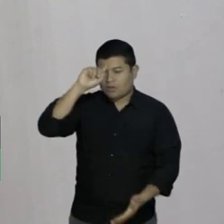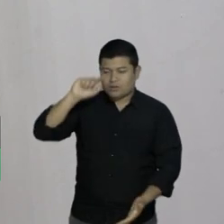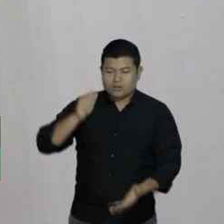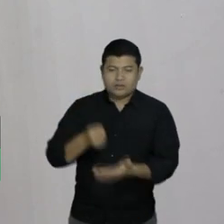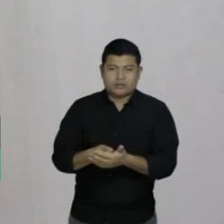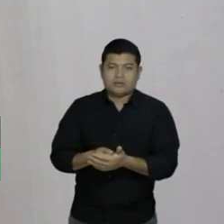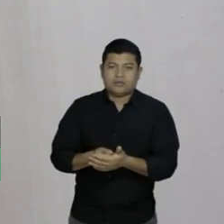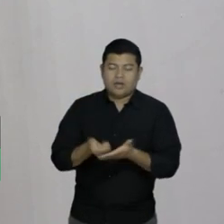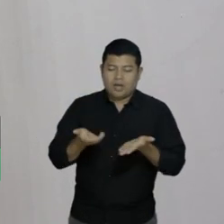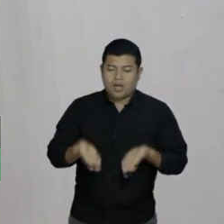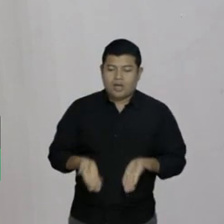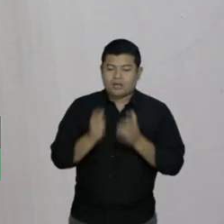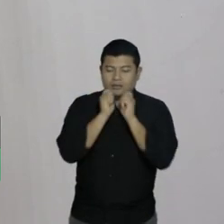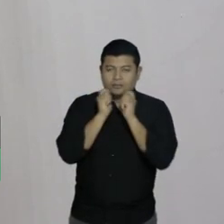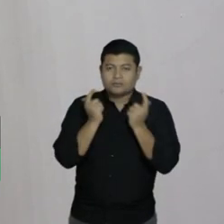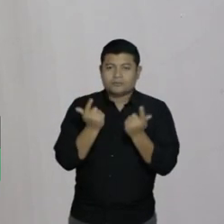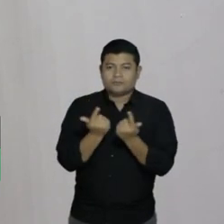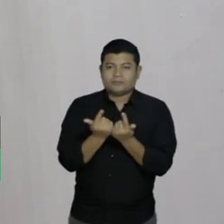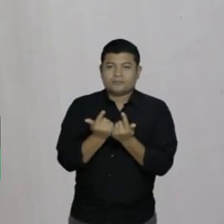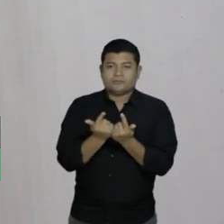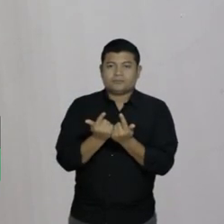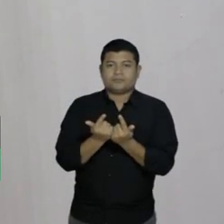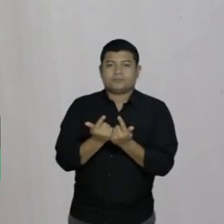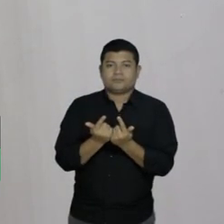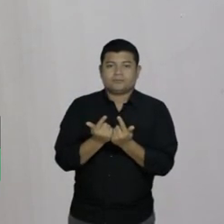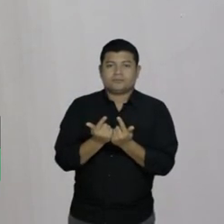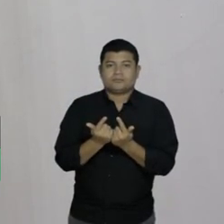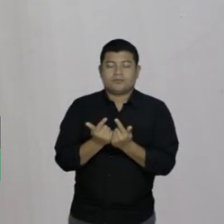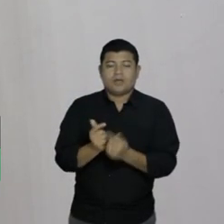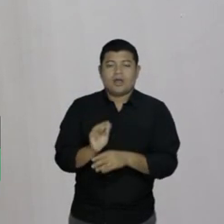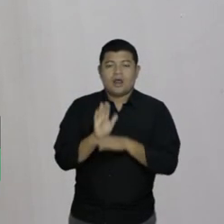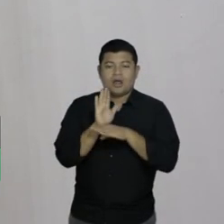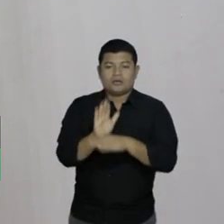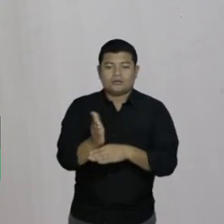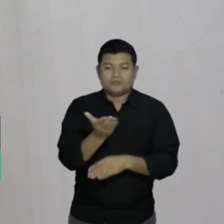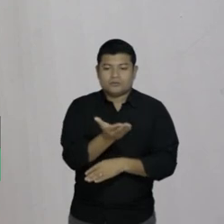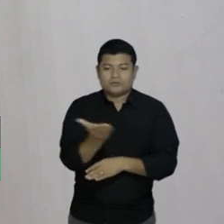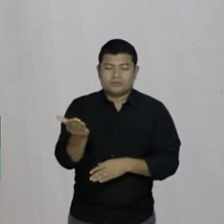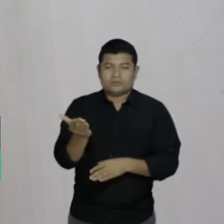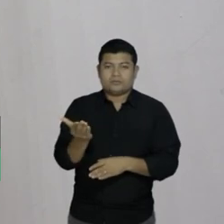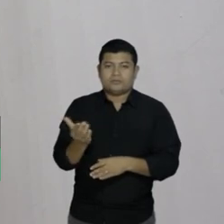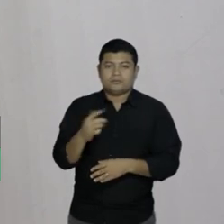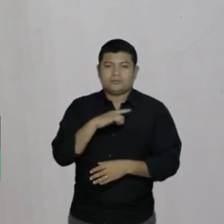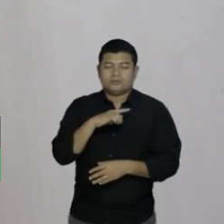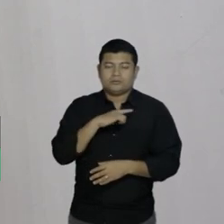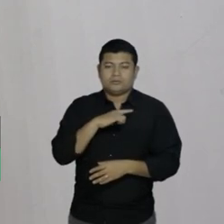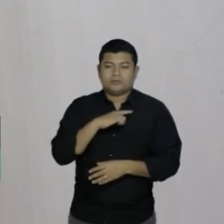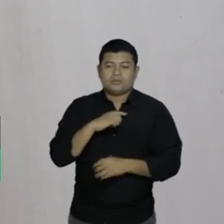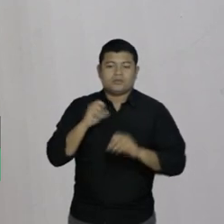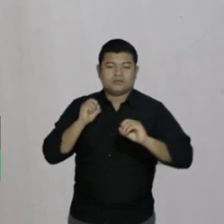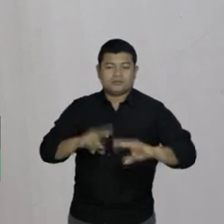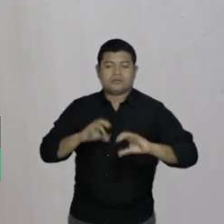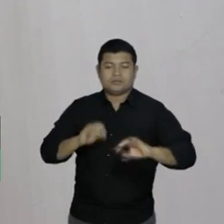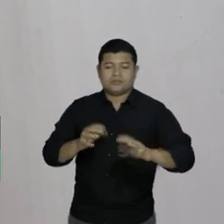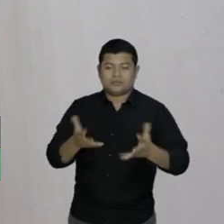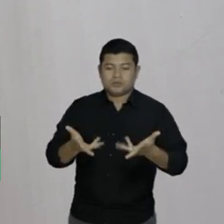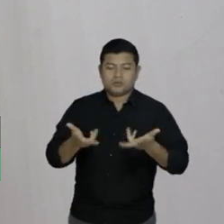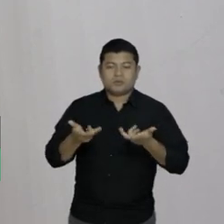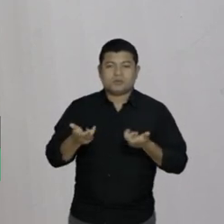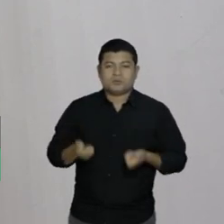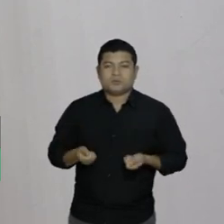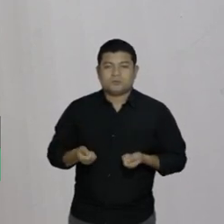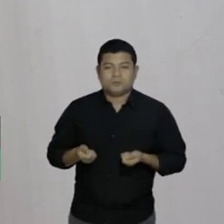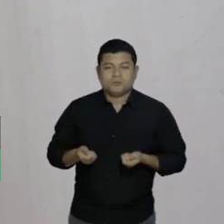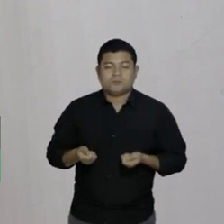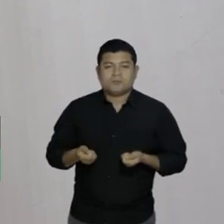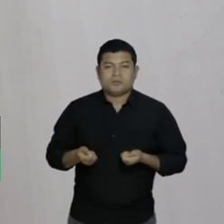casa que ela lhes de condições de ter um ensino de qualidade e que vocês consigam nos